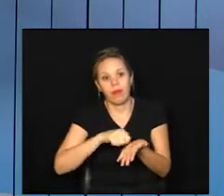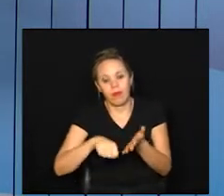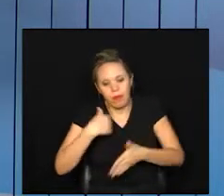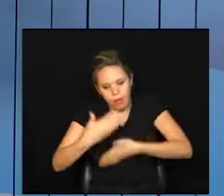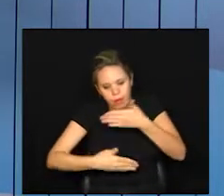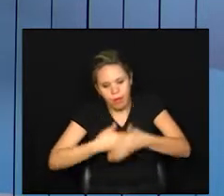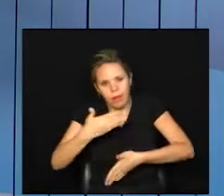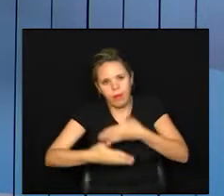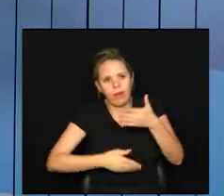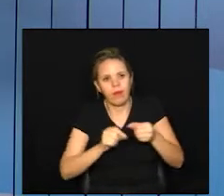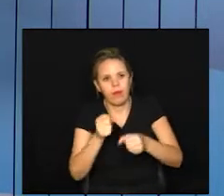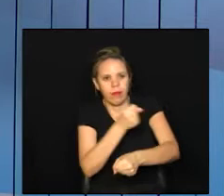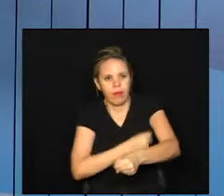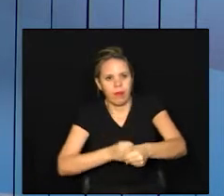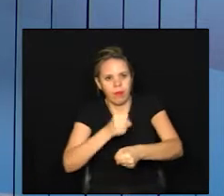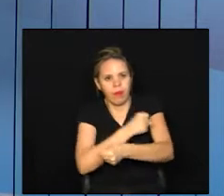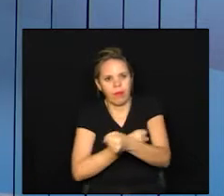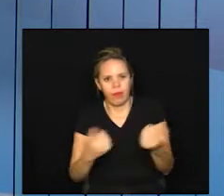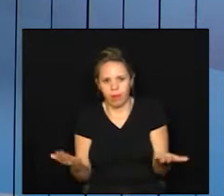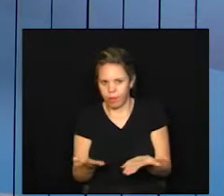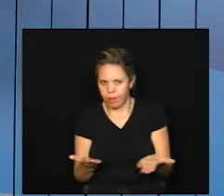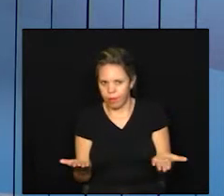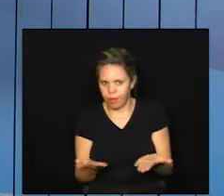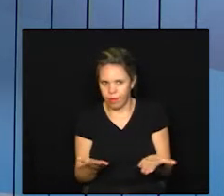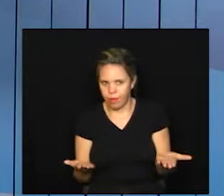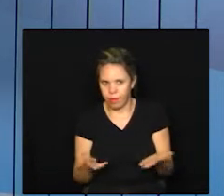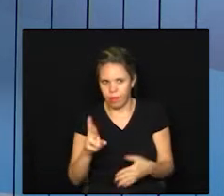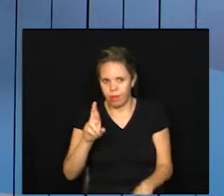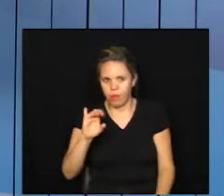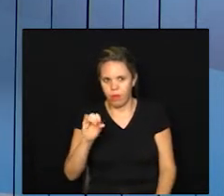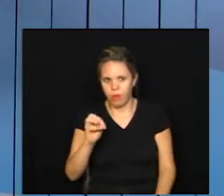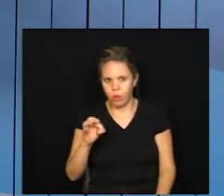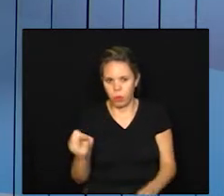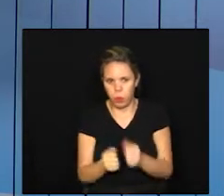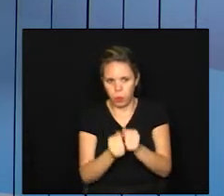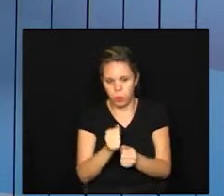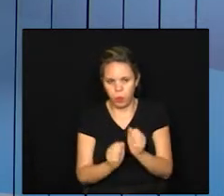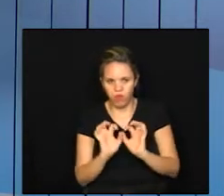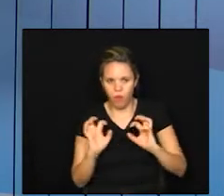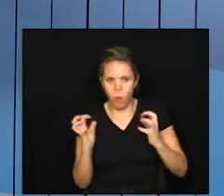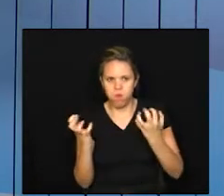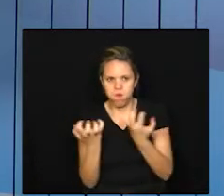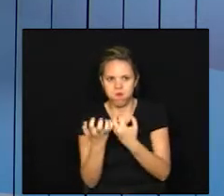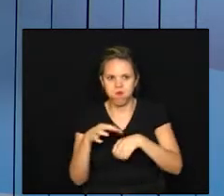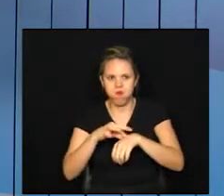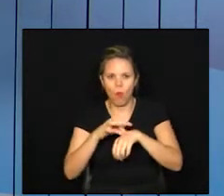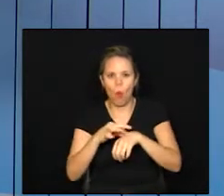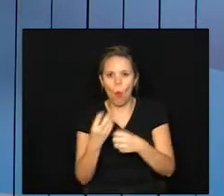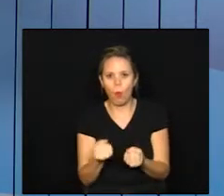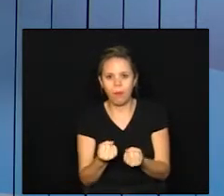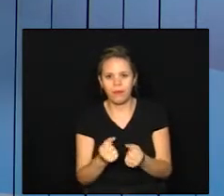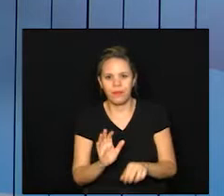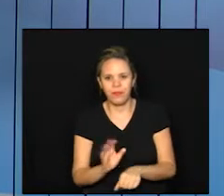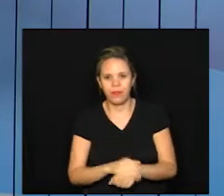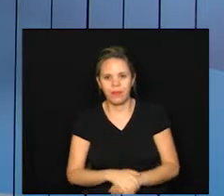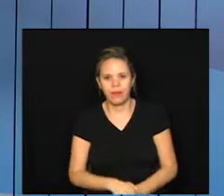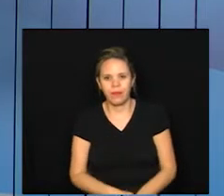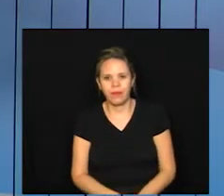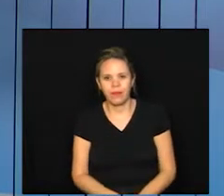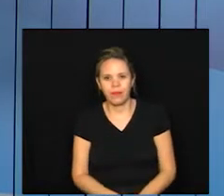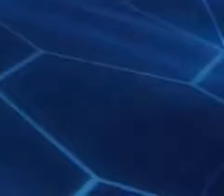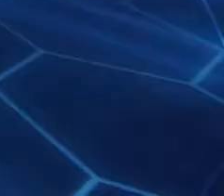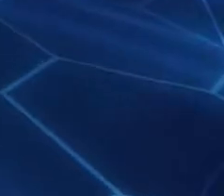a passo da receita de hoje, risoto de abóbora com carne seca. Não saia daí.